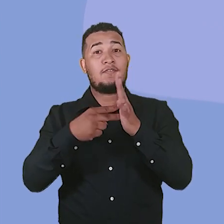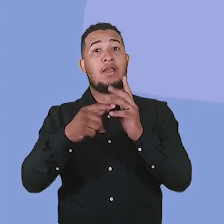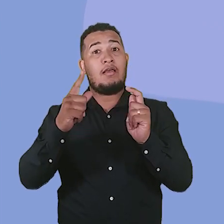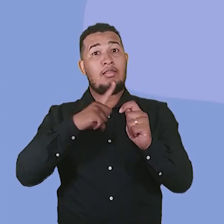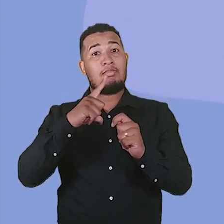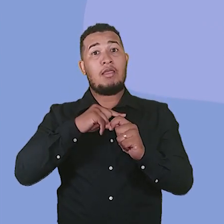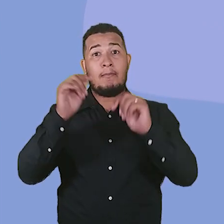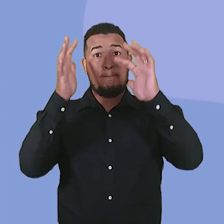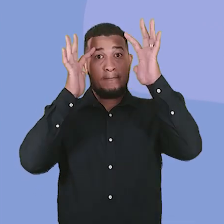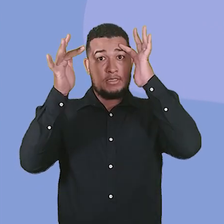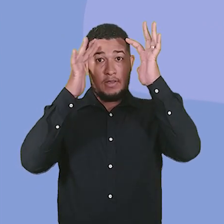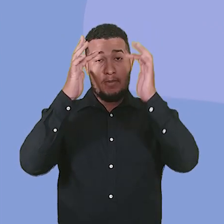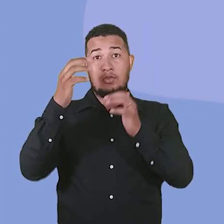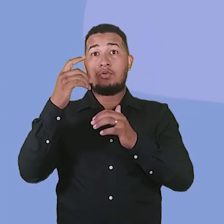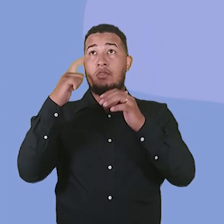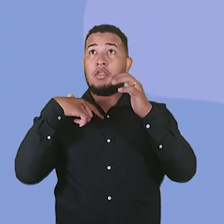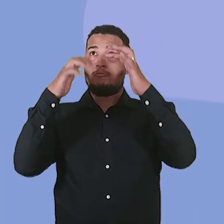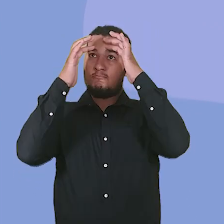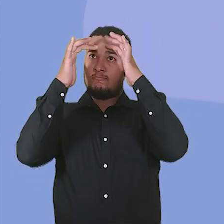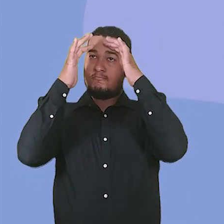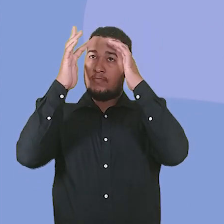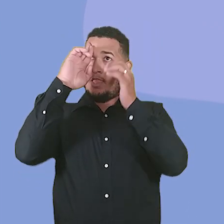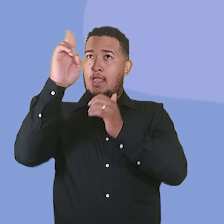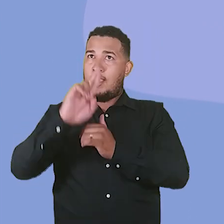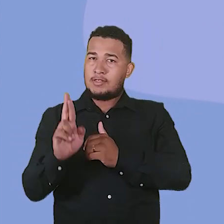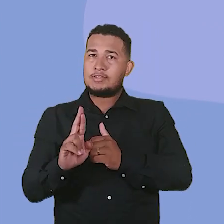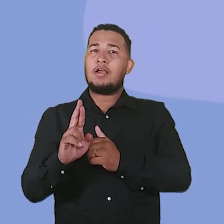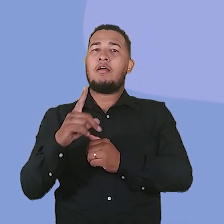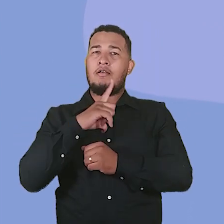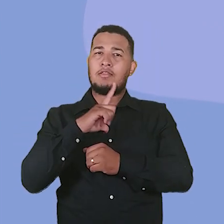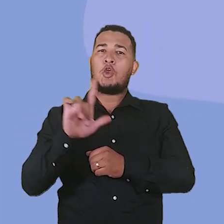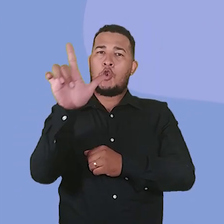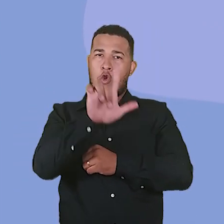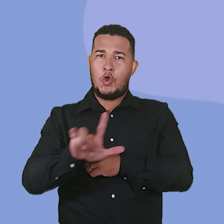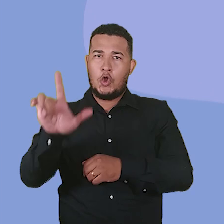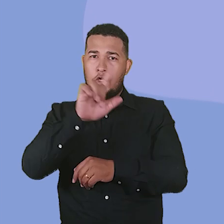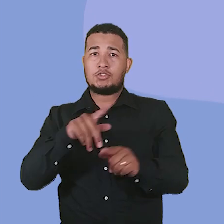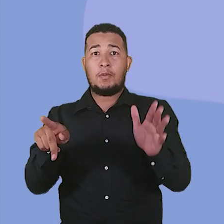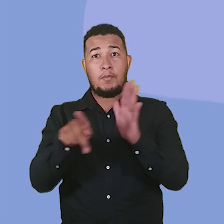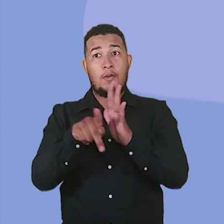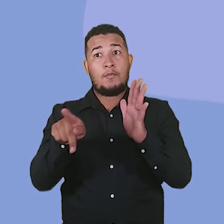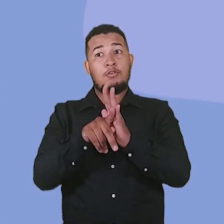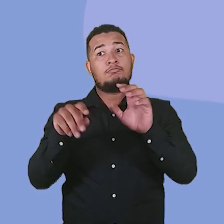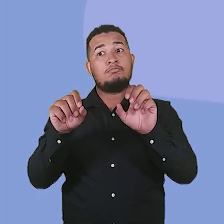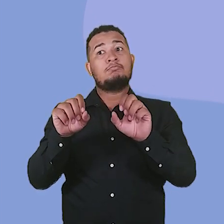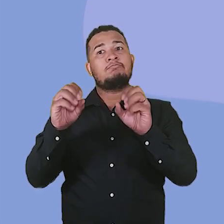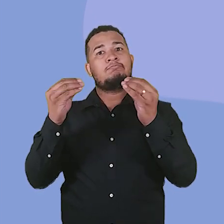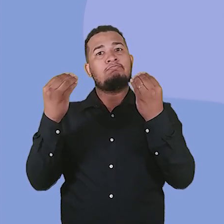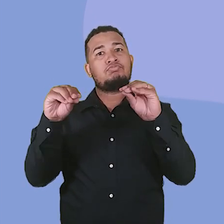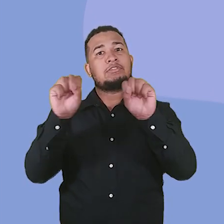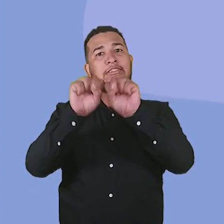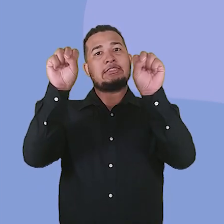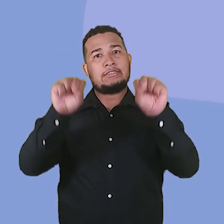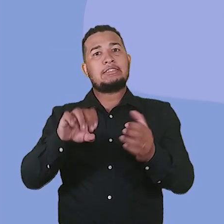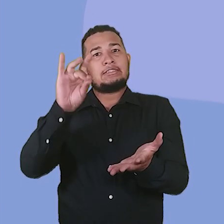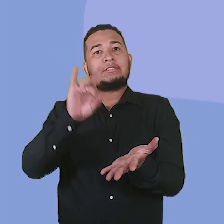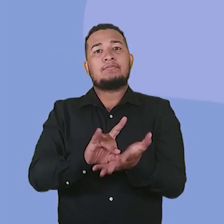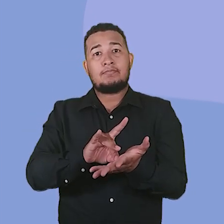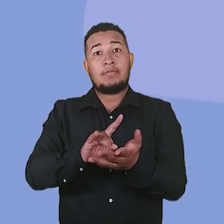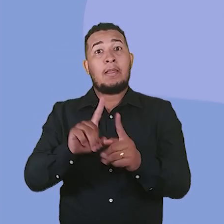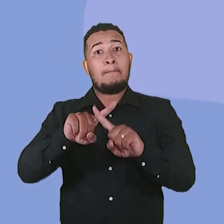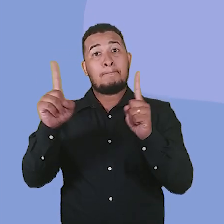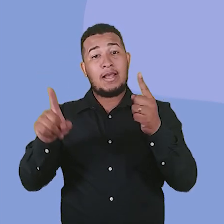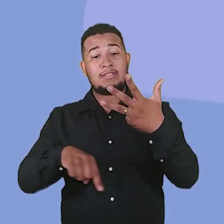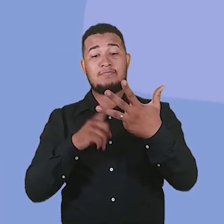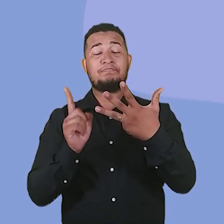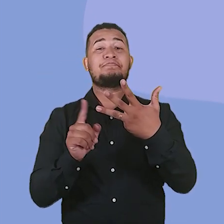apresenta já um pensamento que é racional e uma lógica para sistematizar o conhecimento, mas o